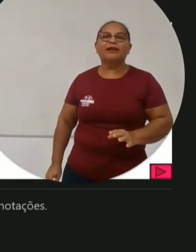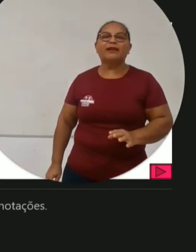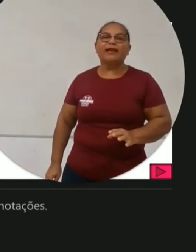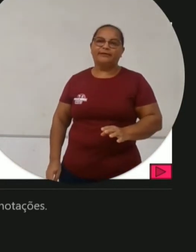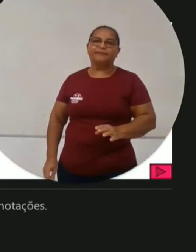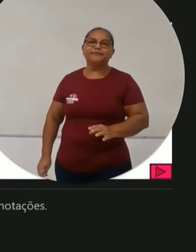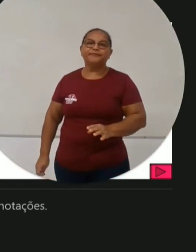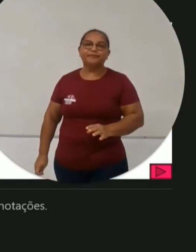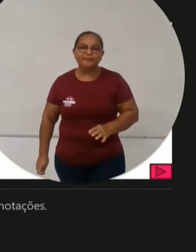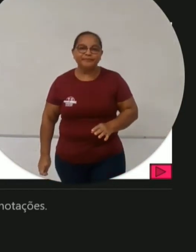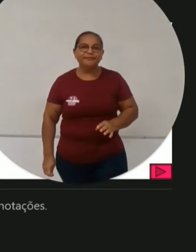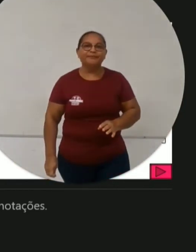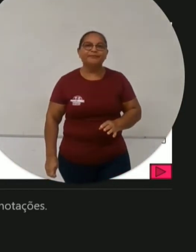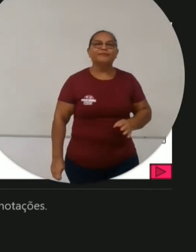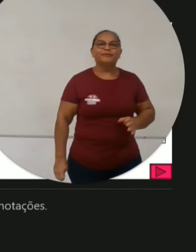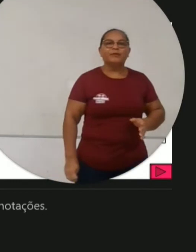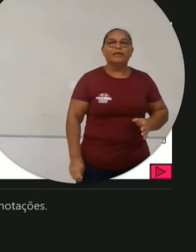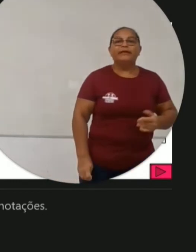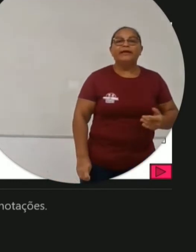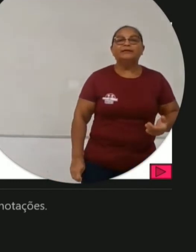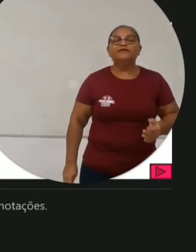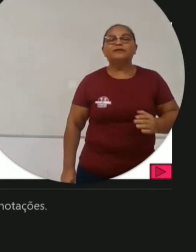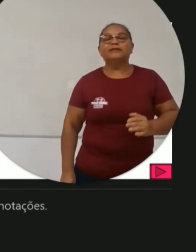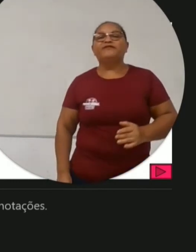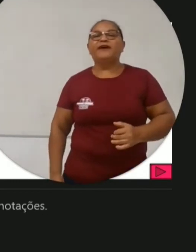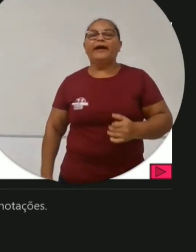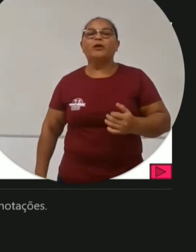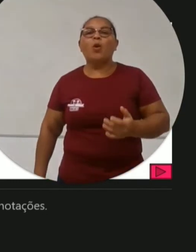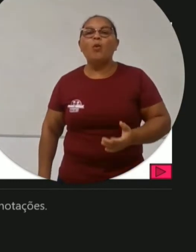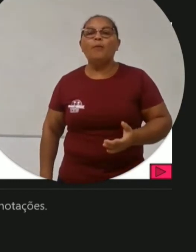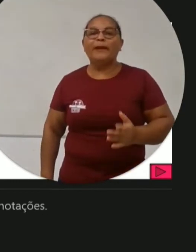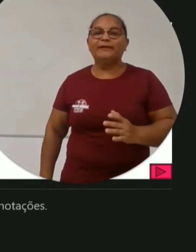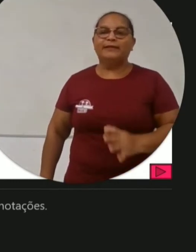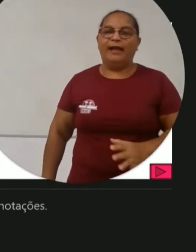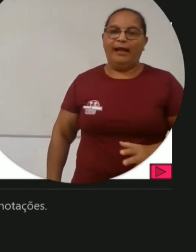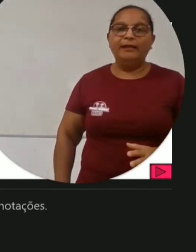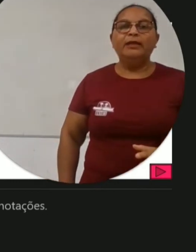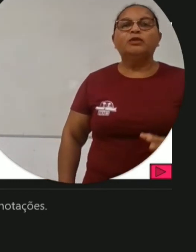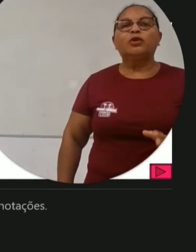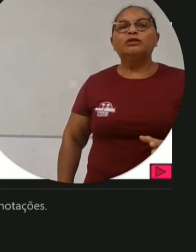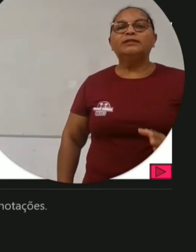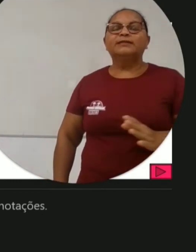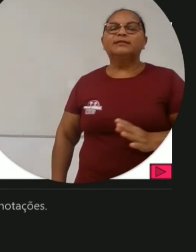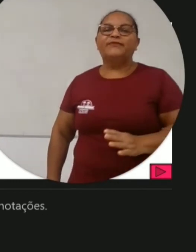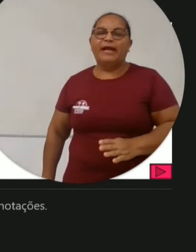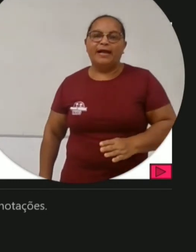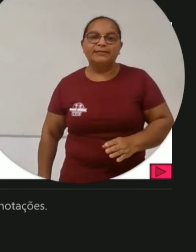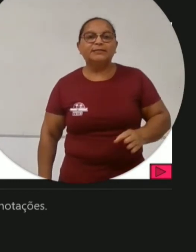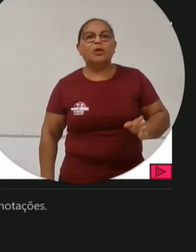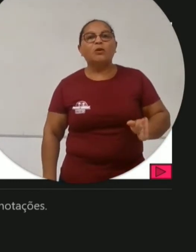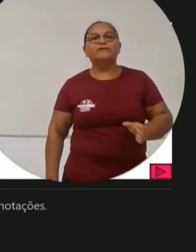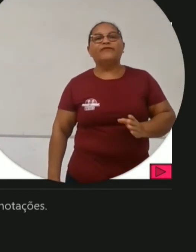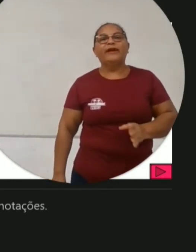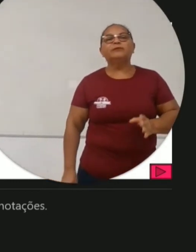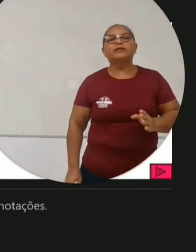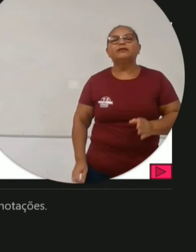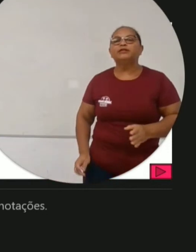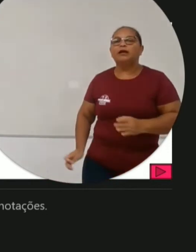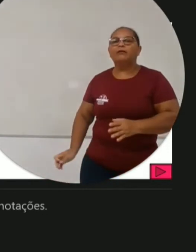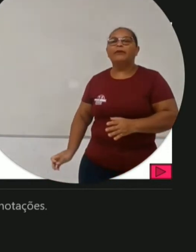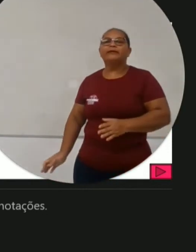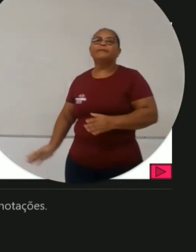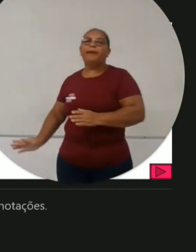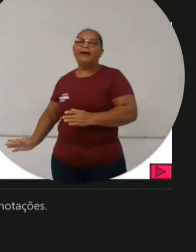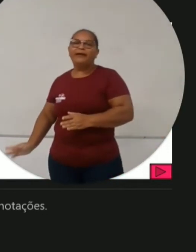bicicleta. E assim você vai completar todas as frases com os verbos que estão